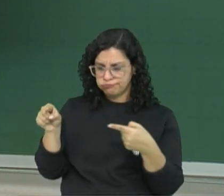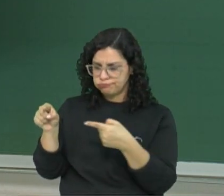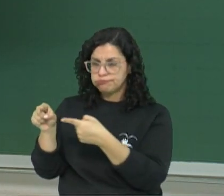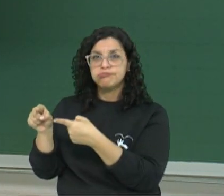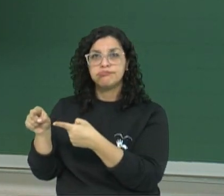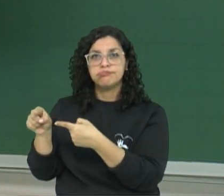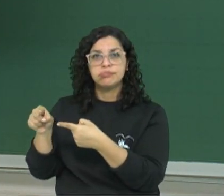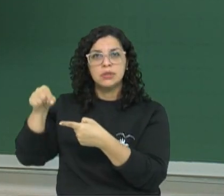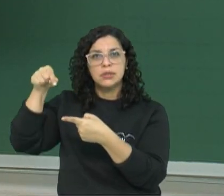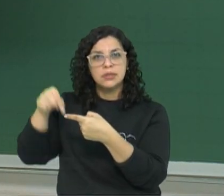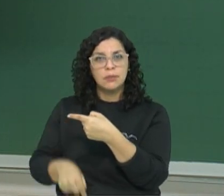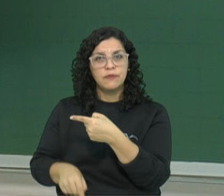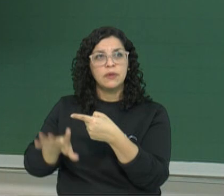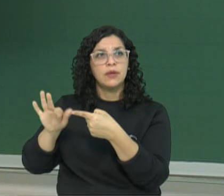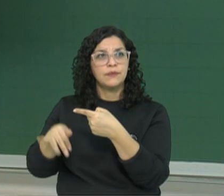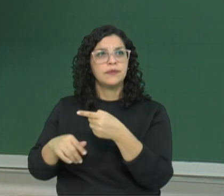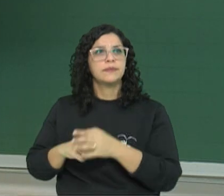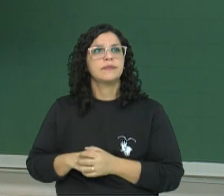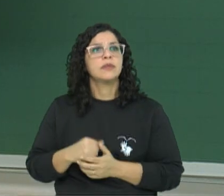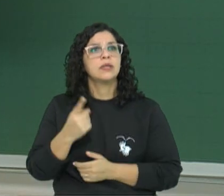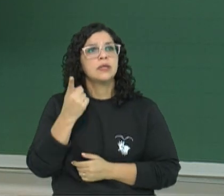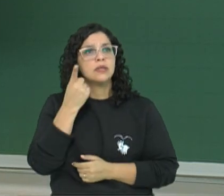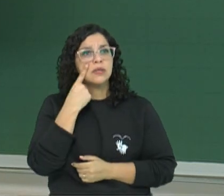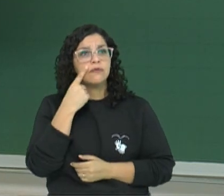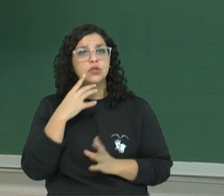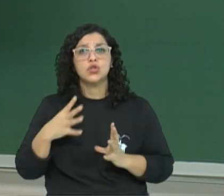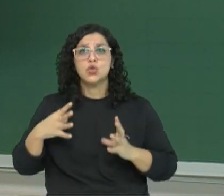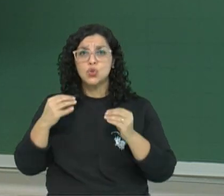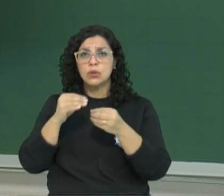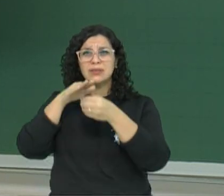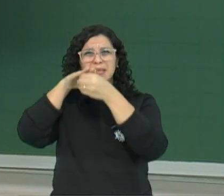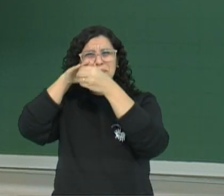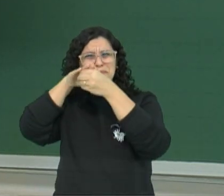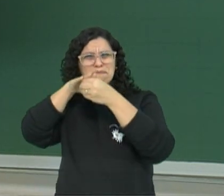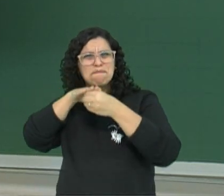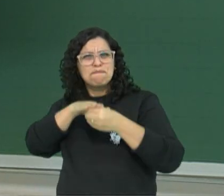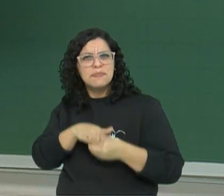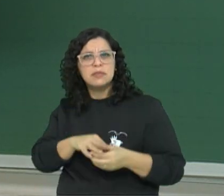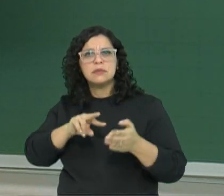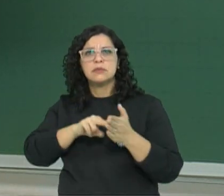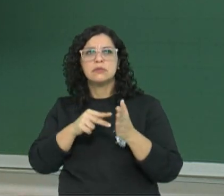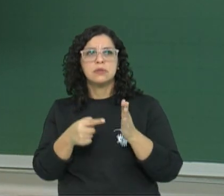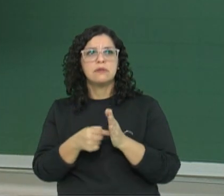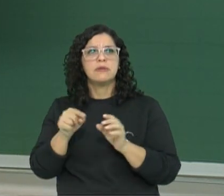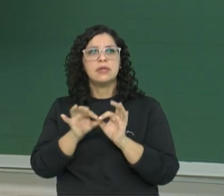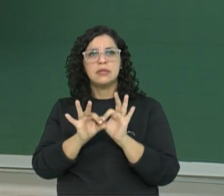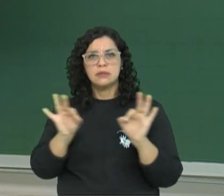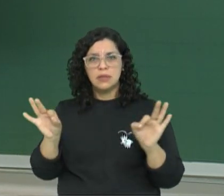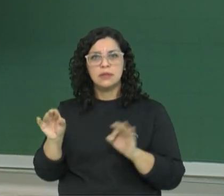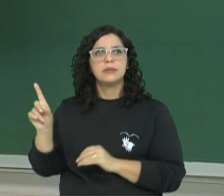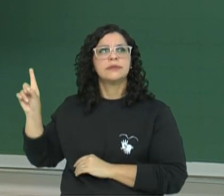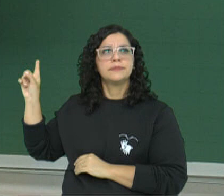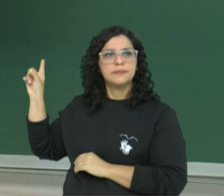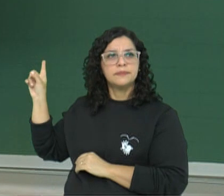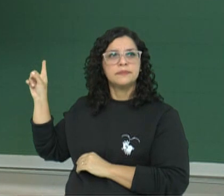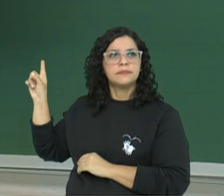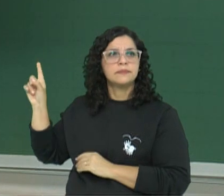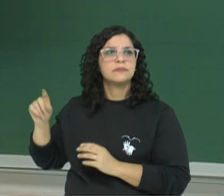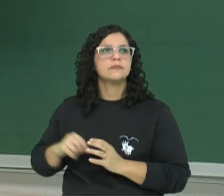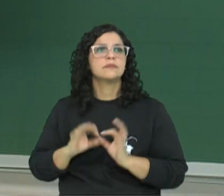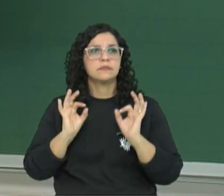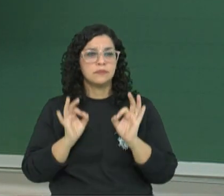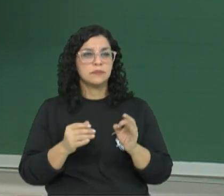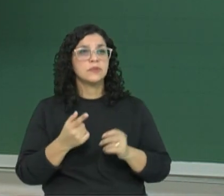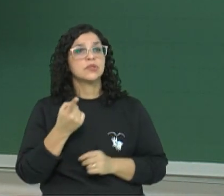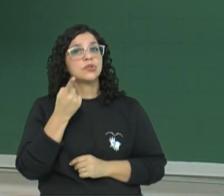Da profundidade final dela, certo? Ou seja, é como se toda a pressão tivesse representada nessa posição aqui,